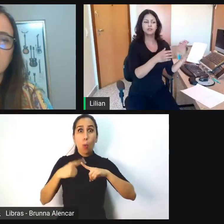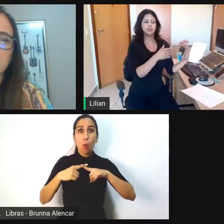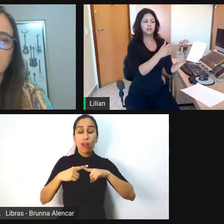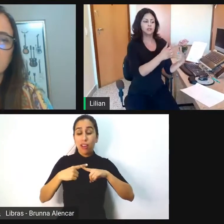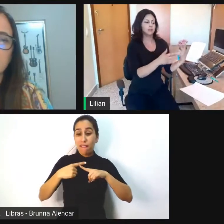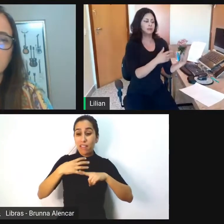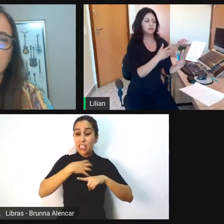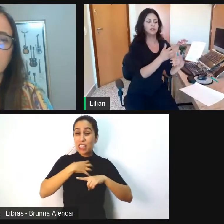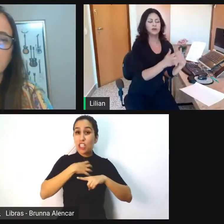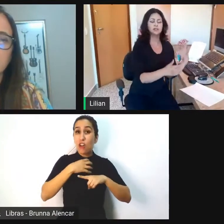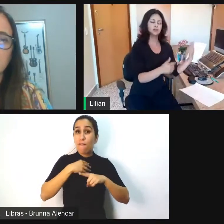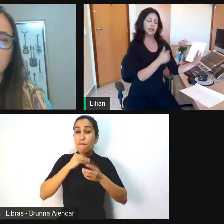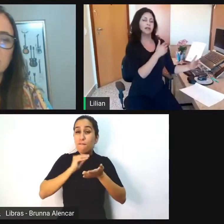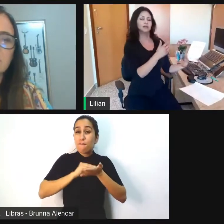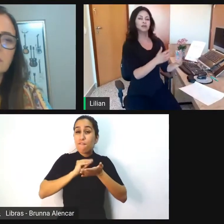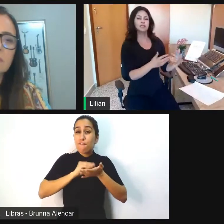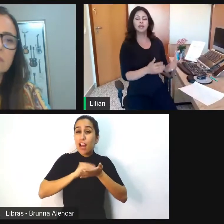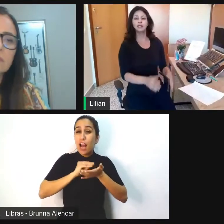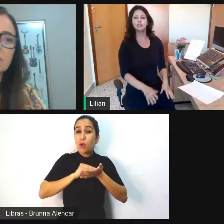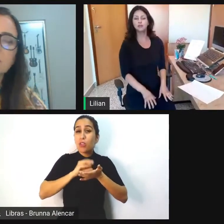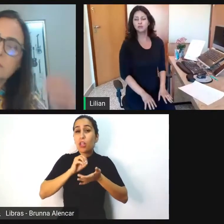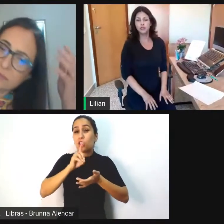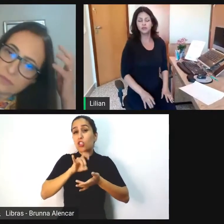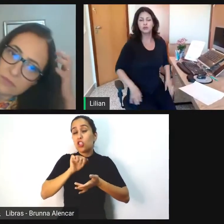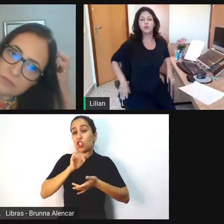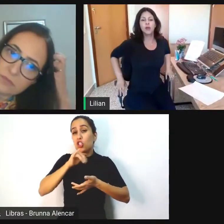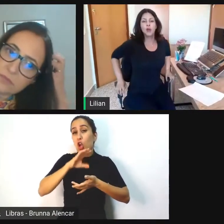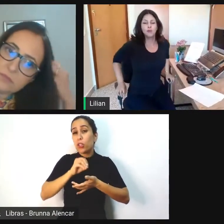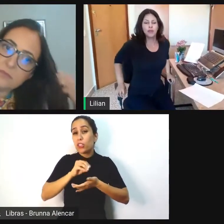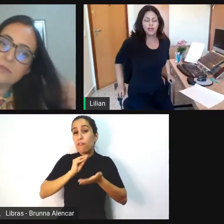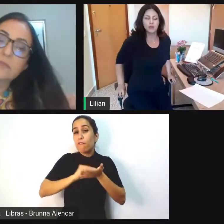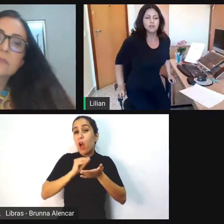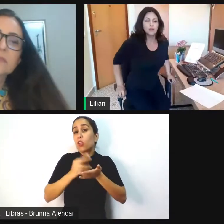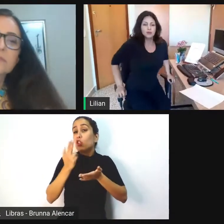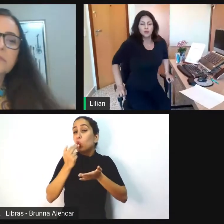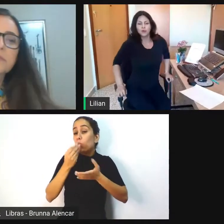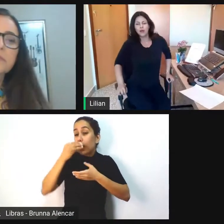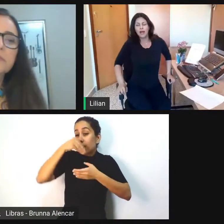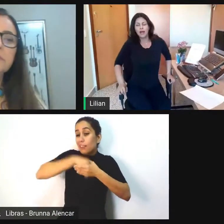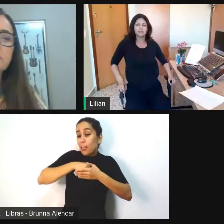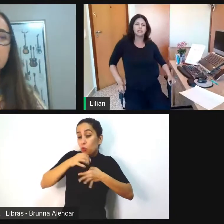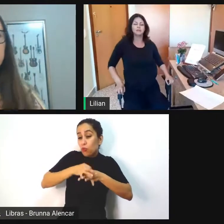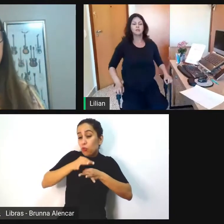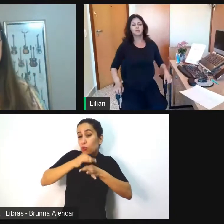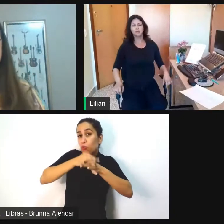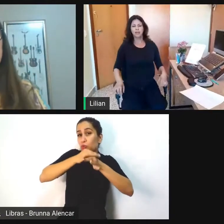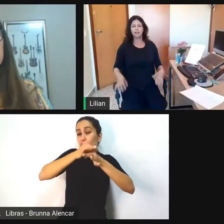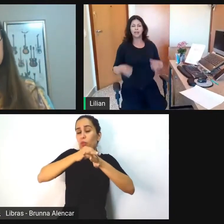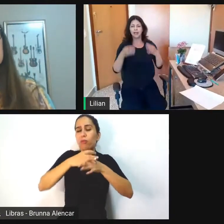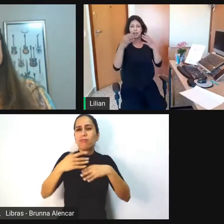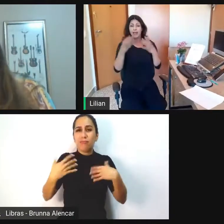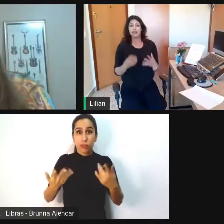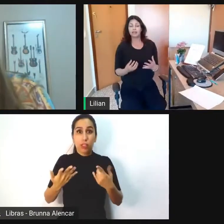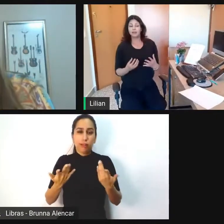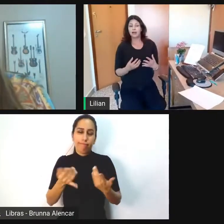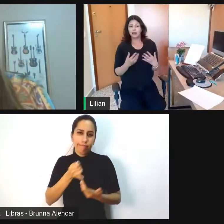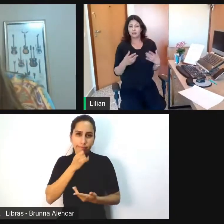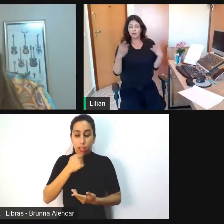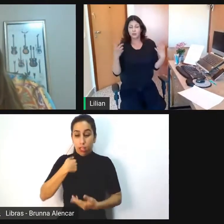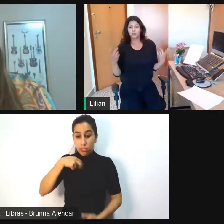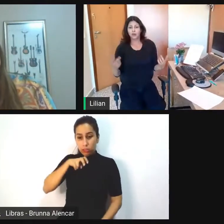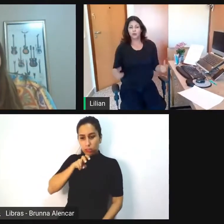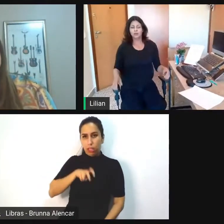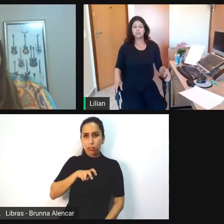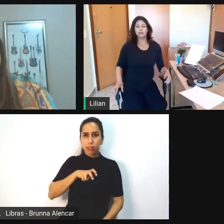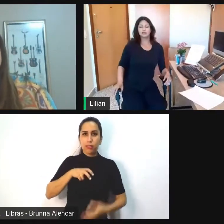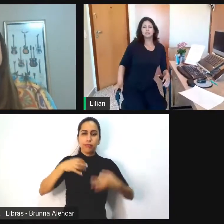falta de oxigênio e nutrientes no disco. Porque quando eu estou assim, né, e a